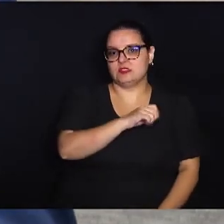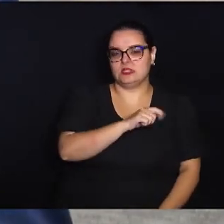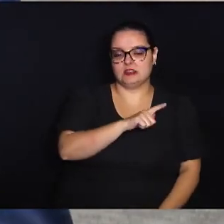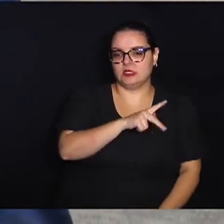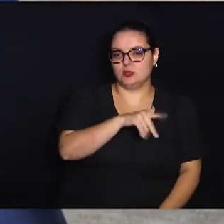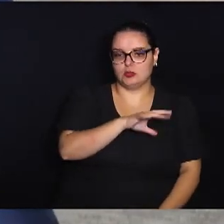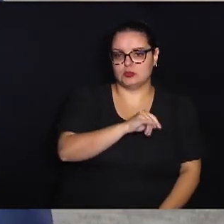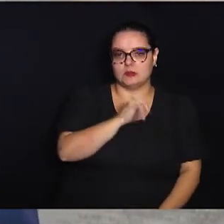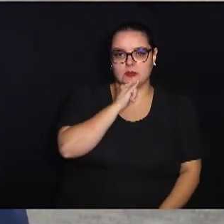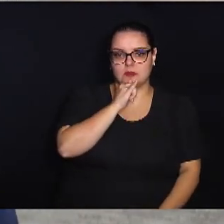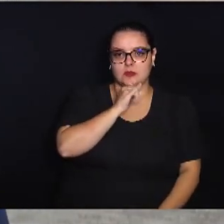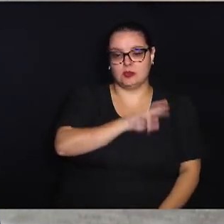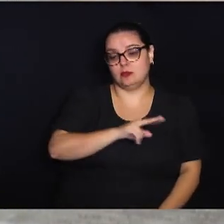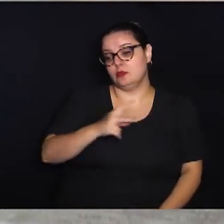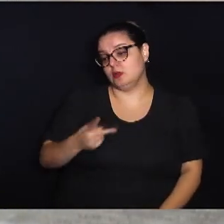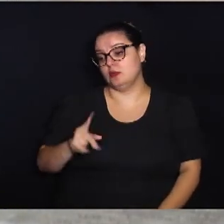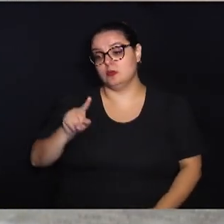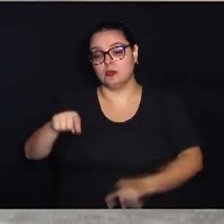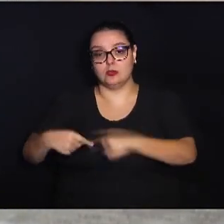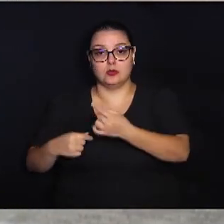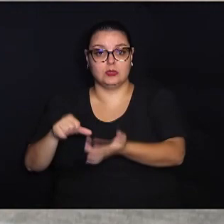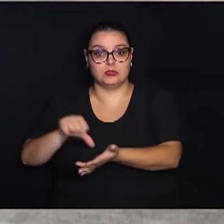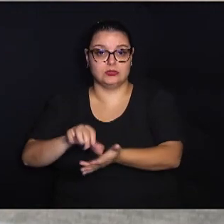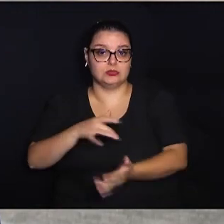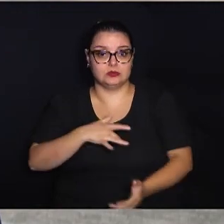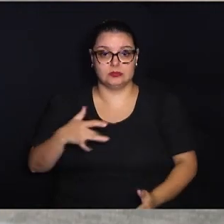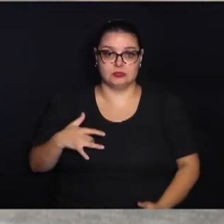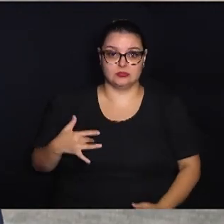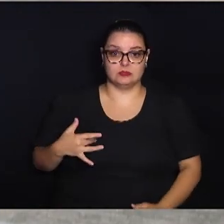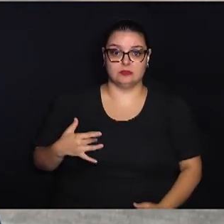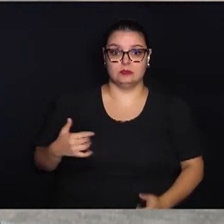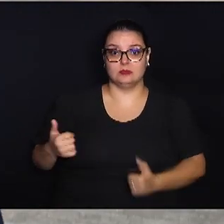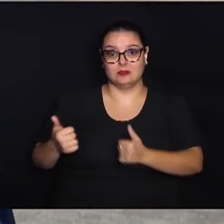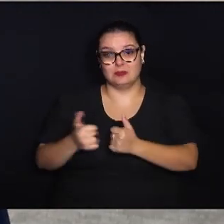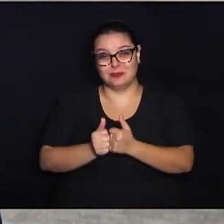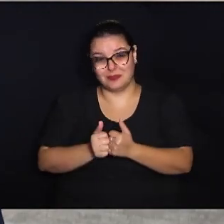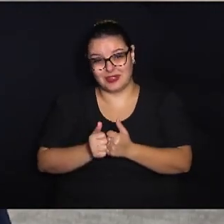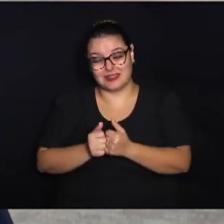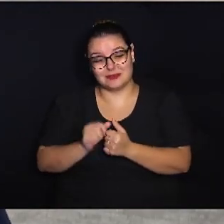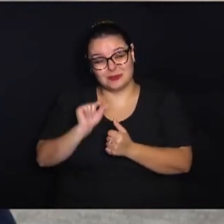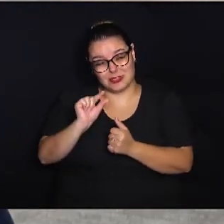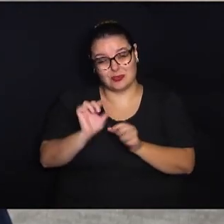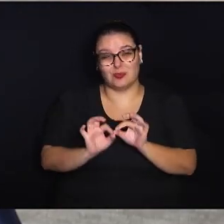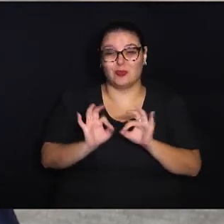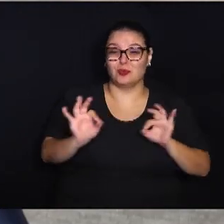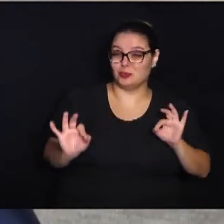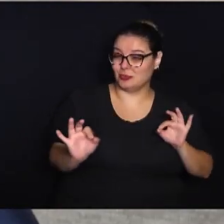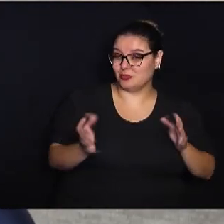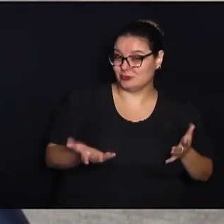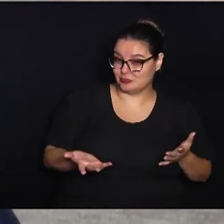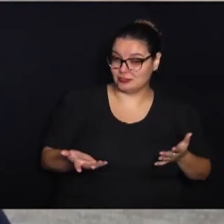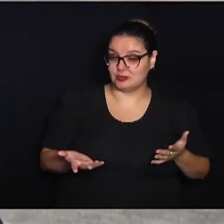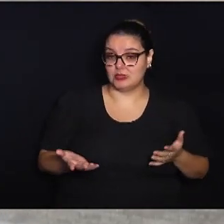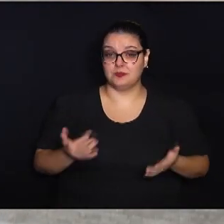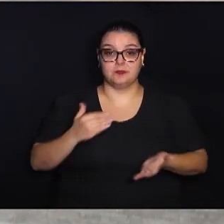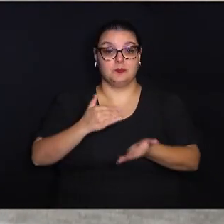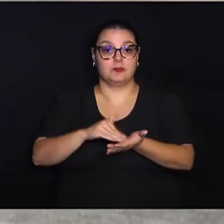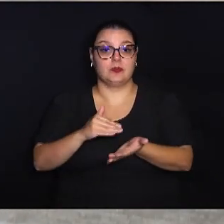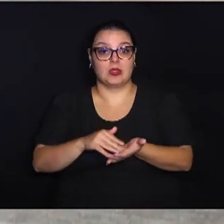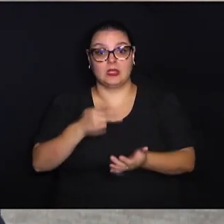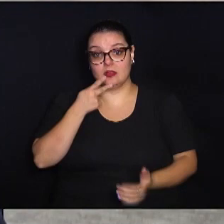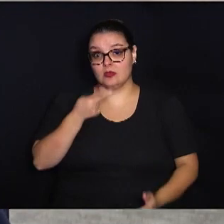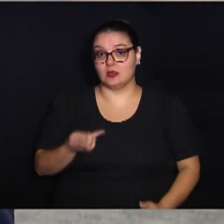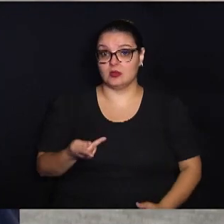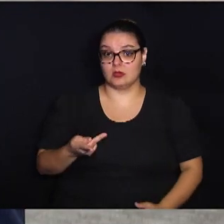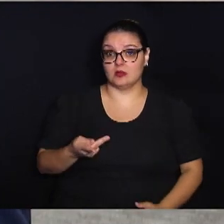vão passar a ser atendidas por um outro centro de saúde próximo, mas não tão próximo como antes. E a Secretaria tem alegado que isso se